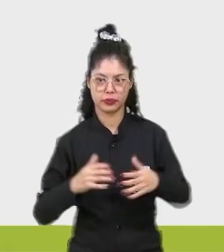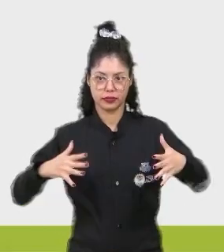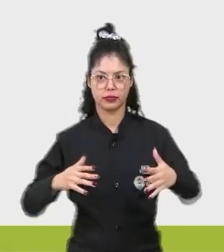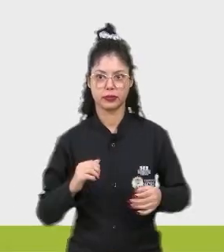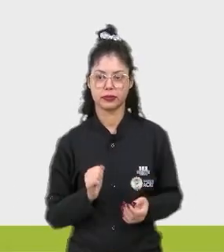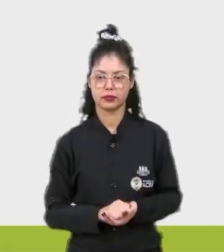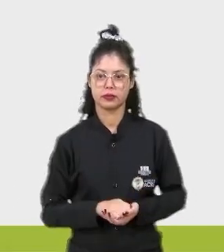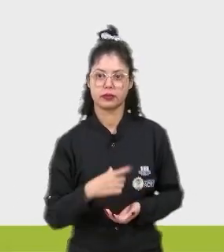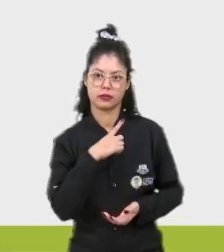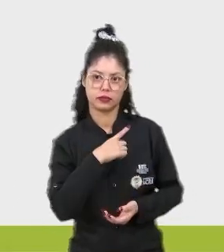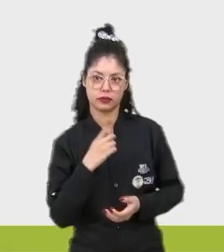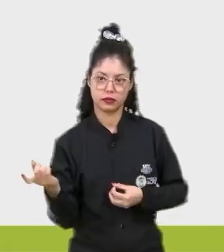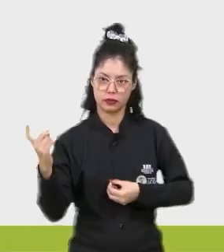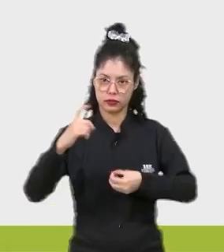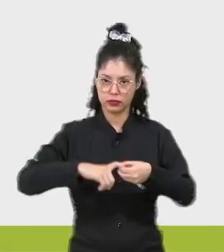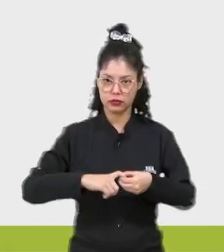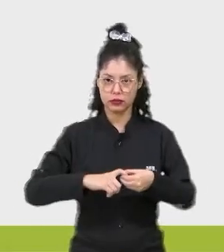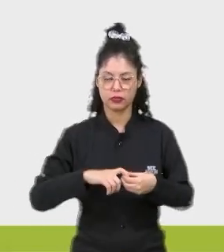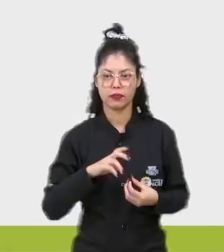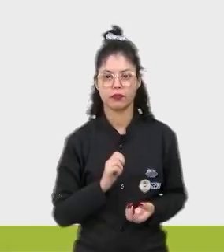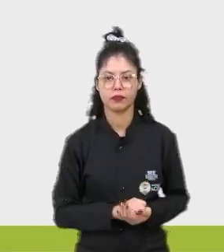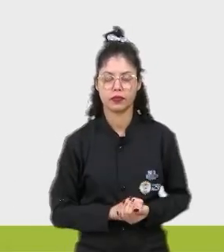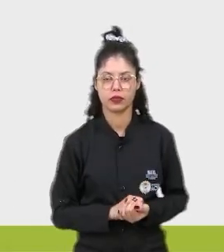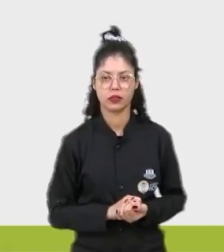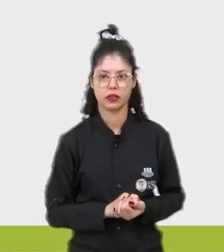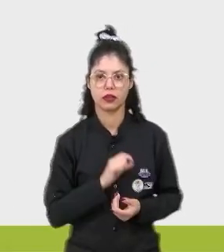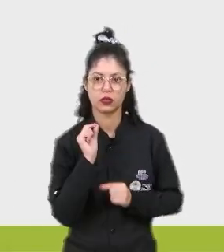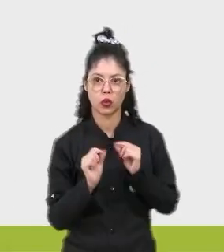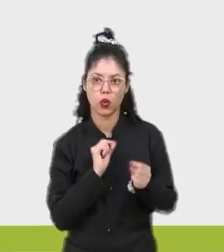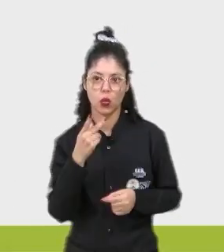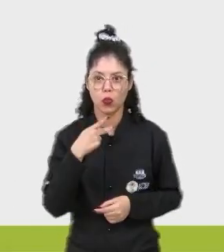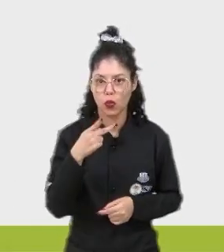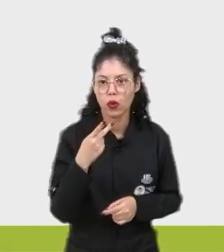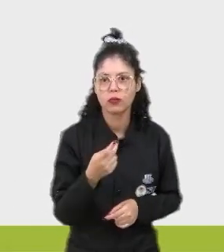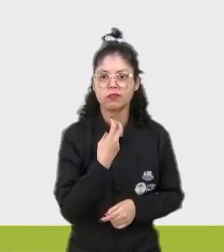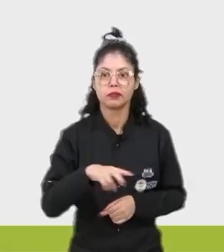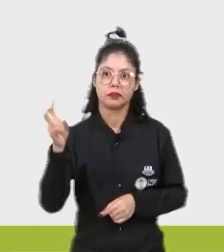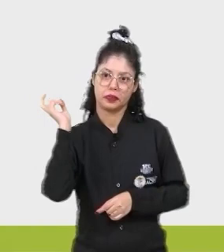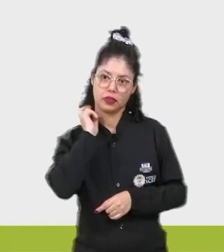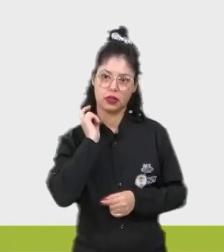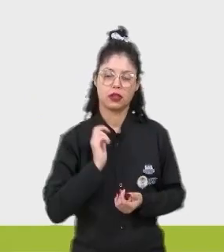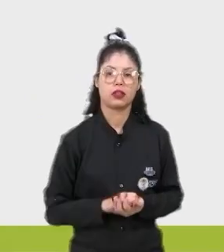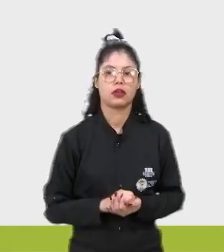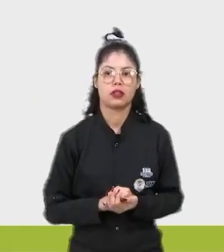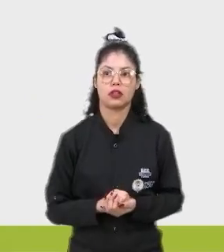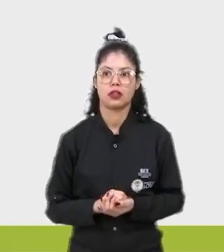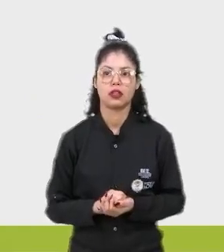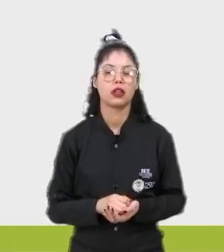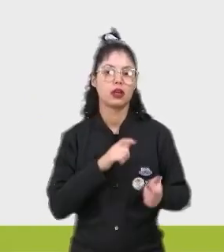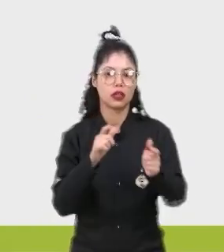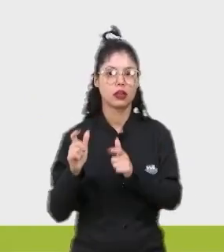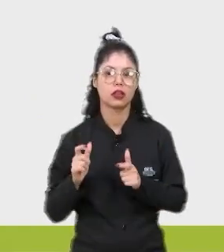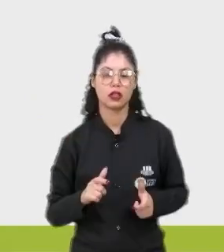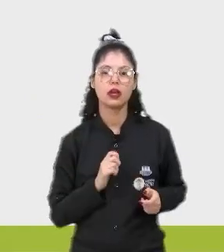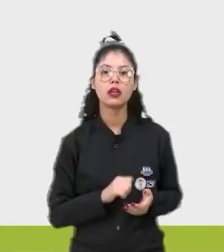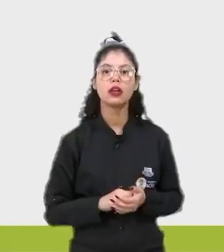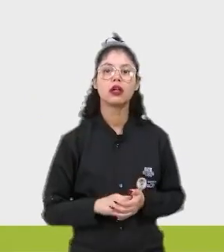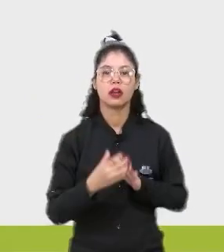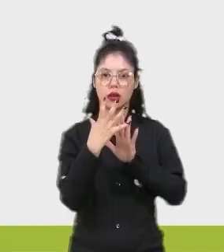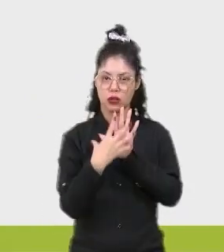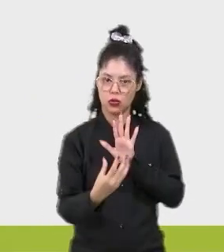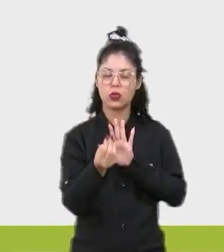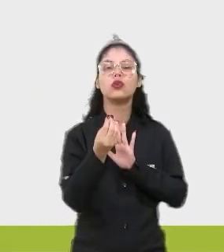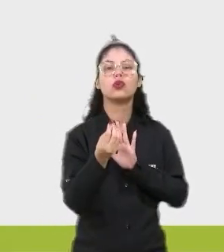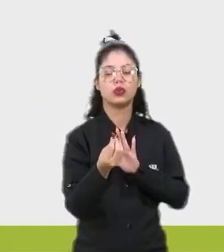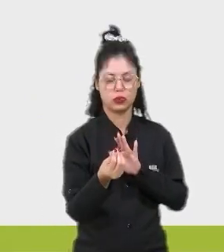sobre um obstáculo e retorna ao meio incidente de propagação. Como eu mencionei, o morcego, né, para ele se localizar, ele